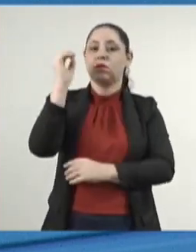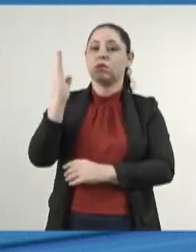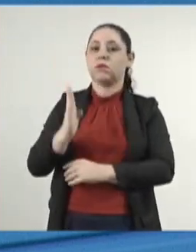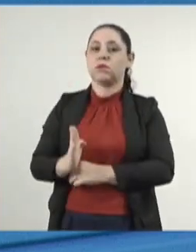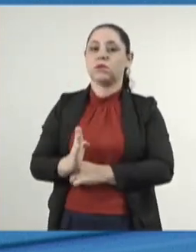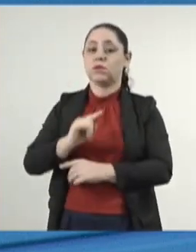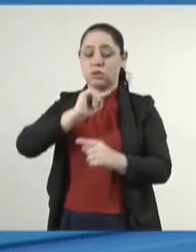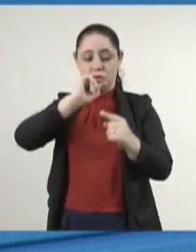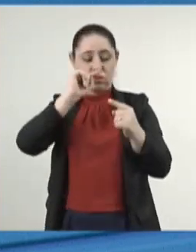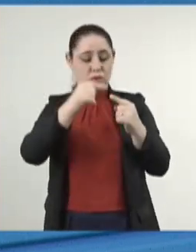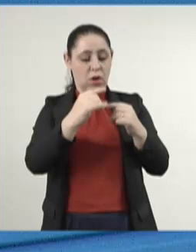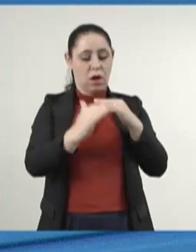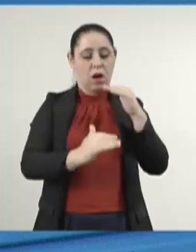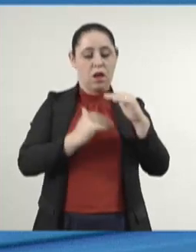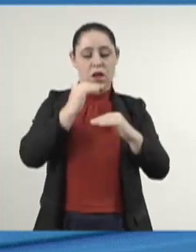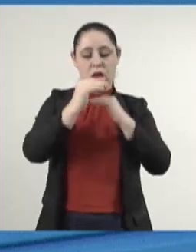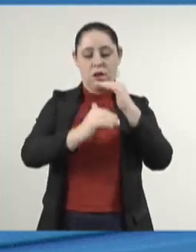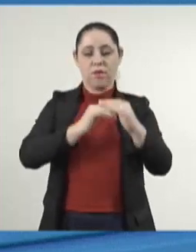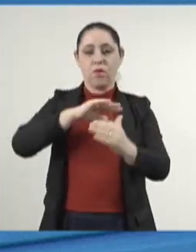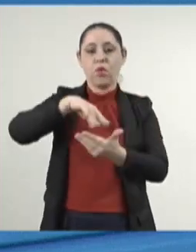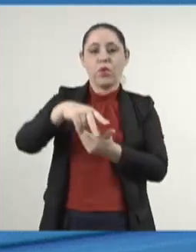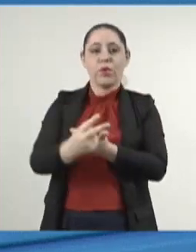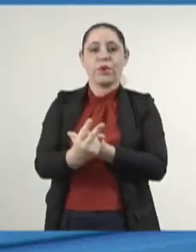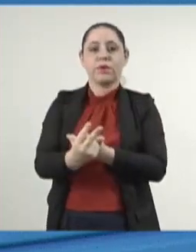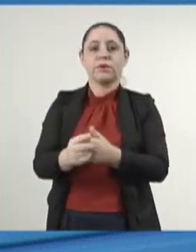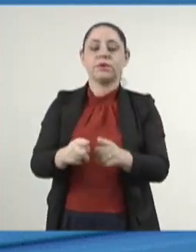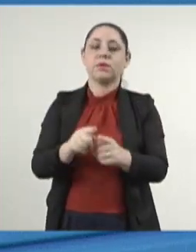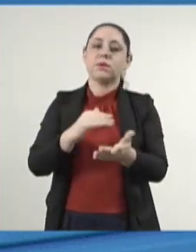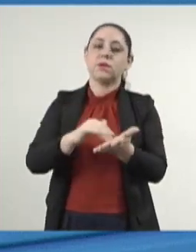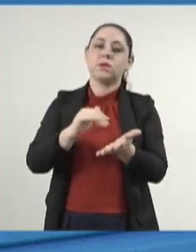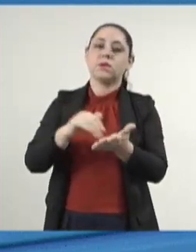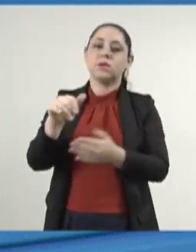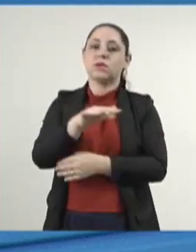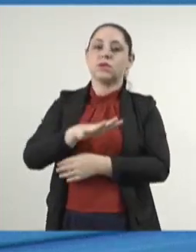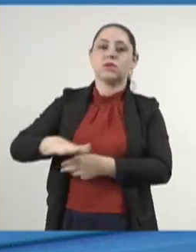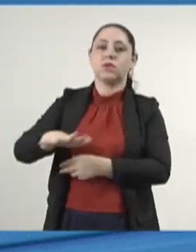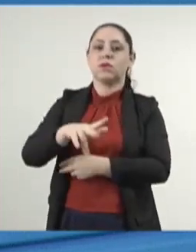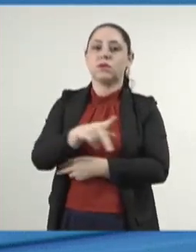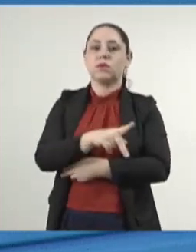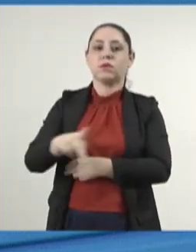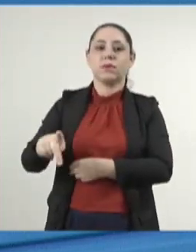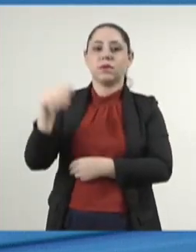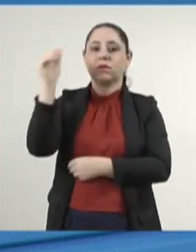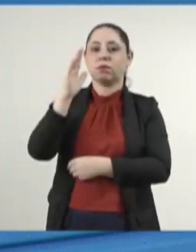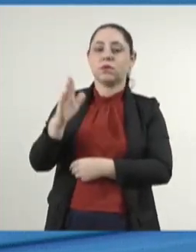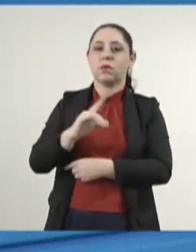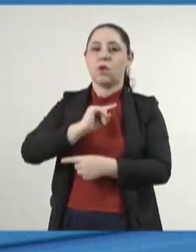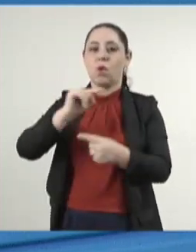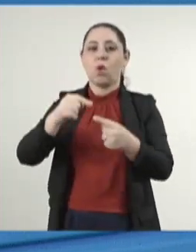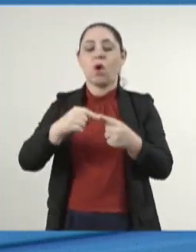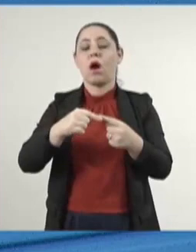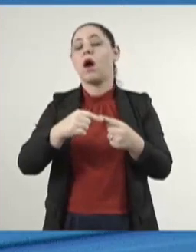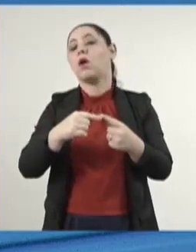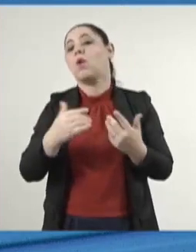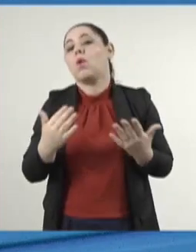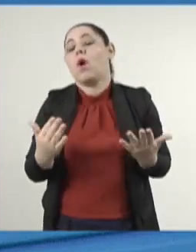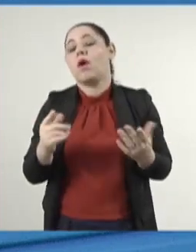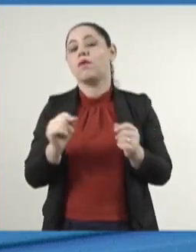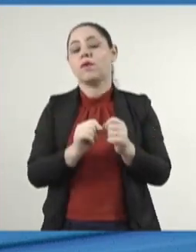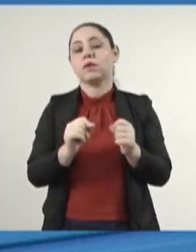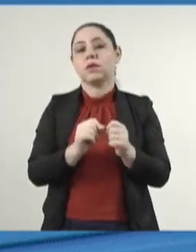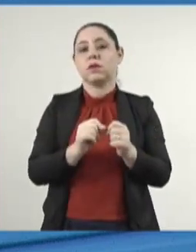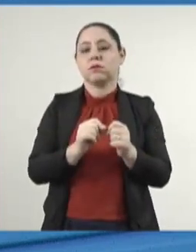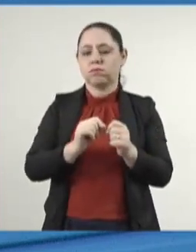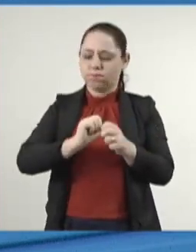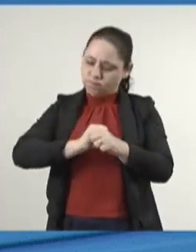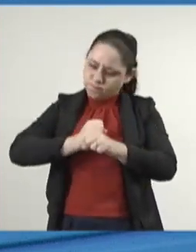dos Objetivos de Desenvolvimento Sustentável da Secretaria-Geral da Presidência da República, com a missão de convergir